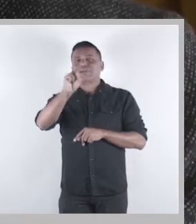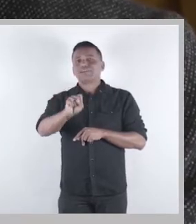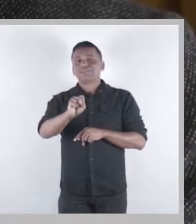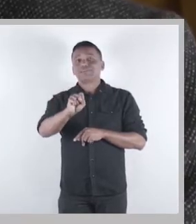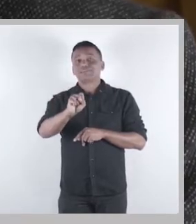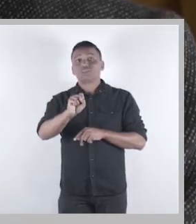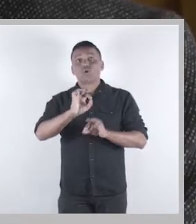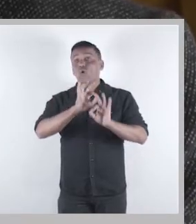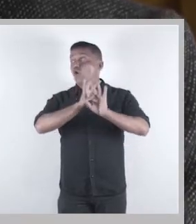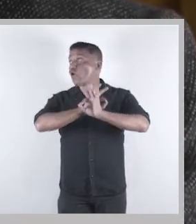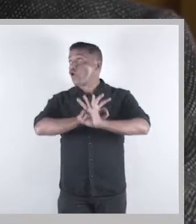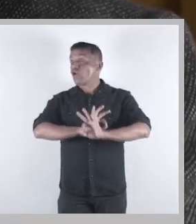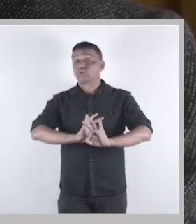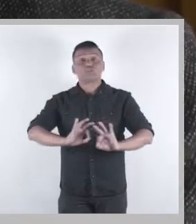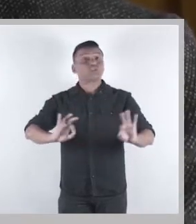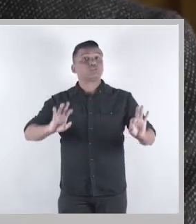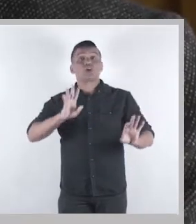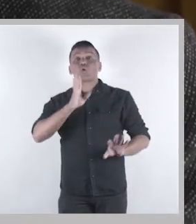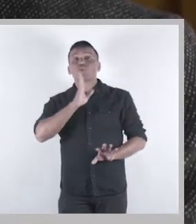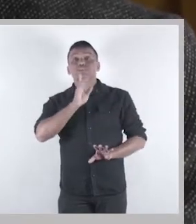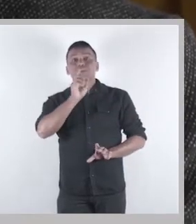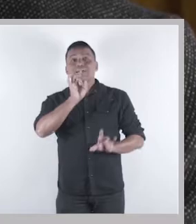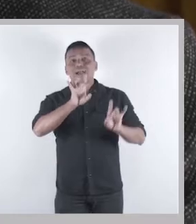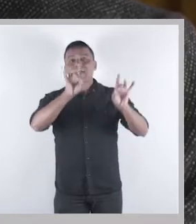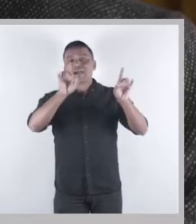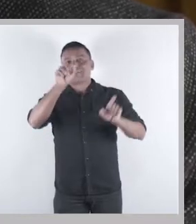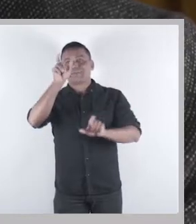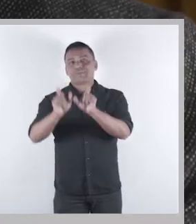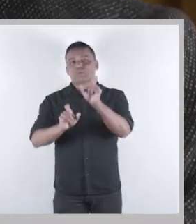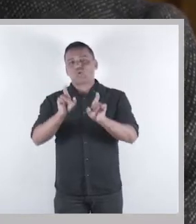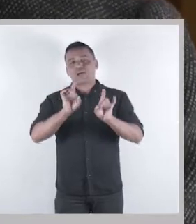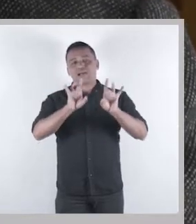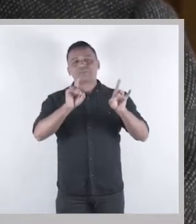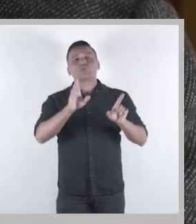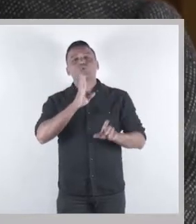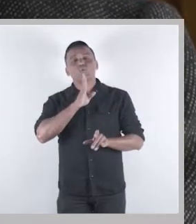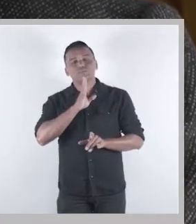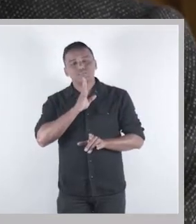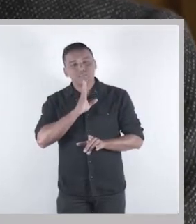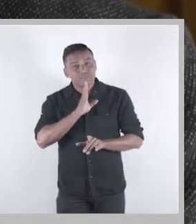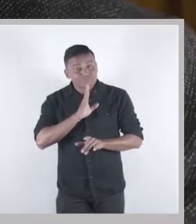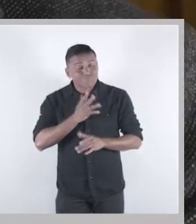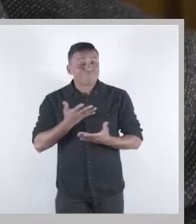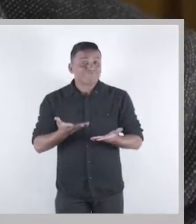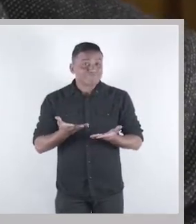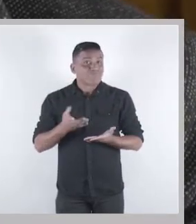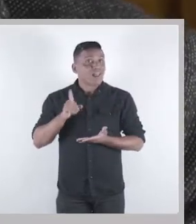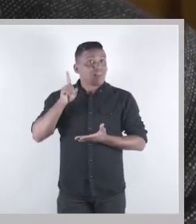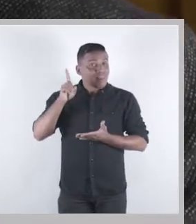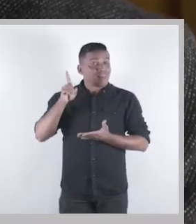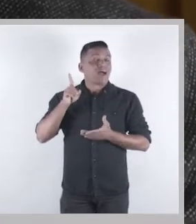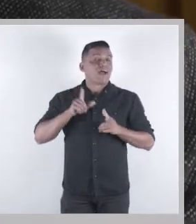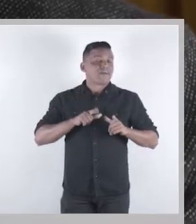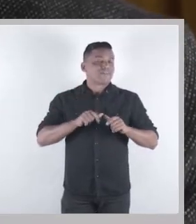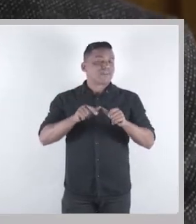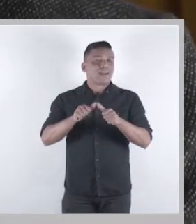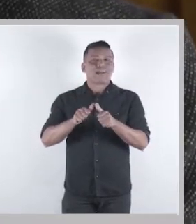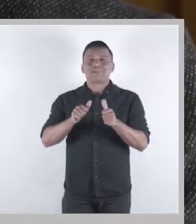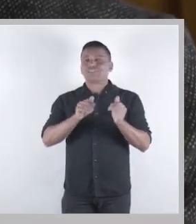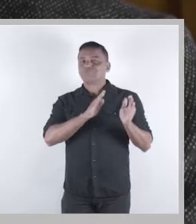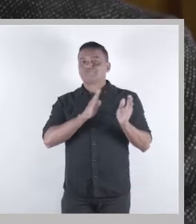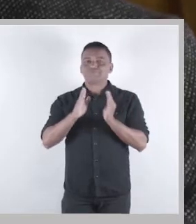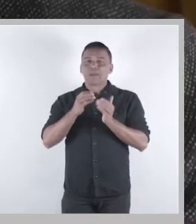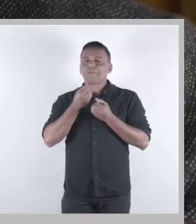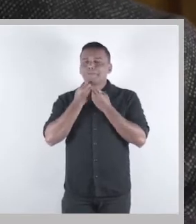gente passou momentos muito bons e aí nem falou muito aqui da língua espanhola mas foi uma